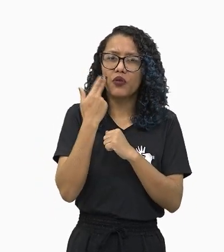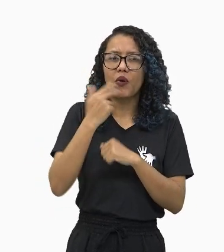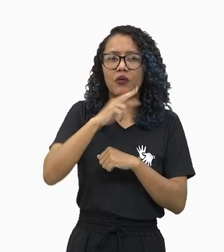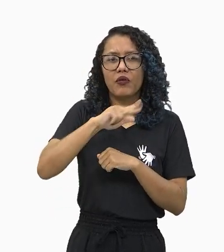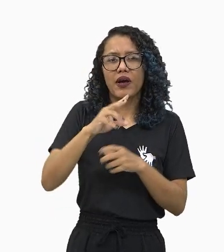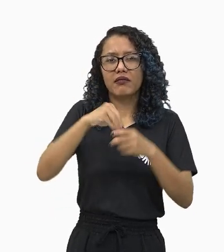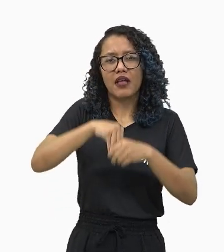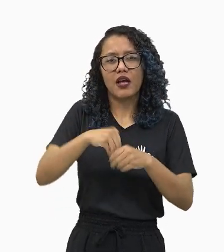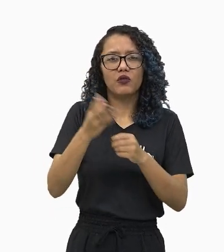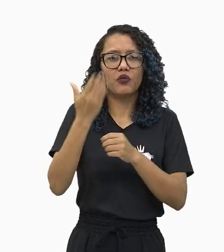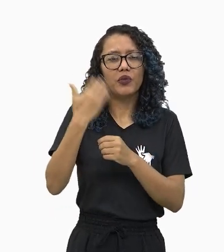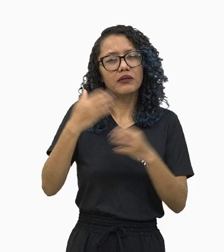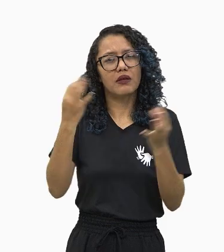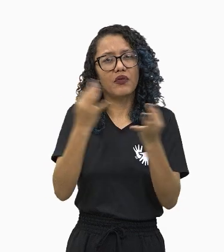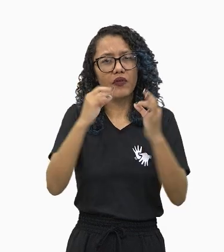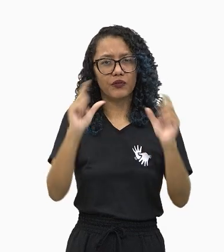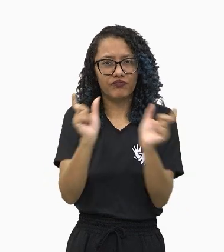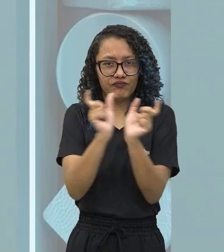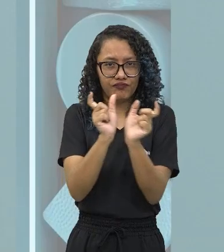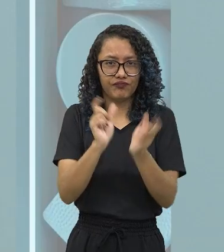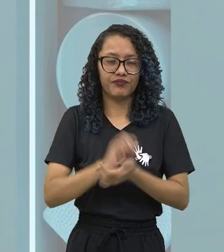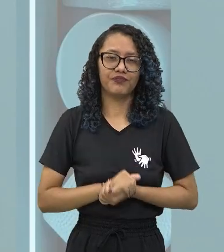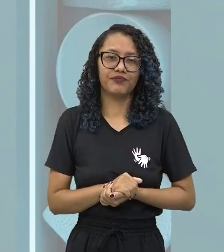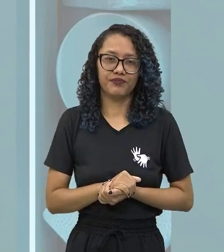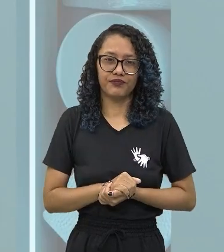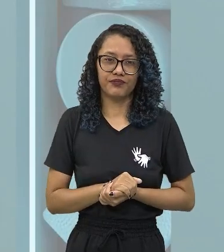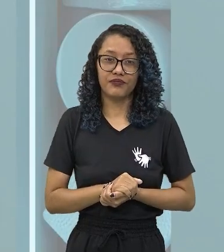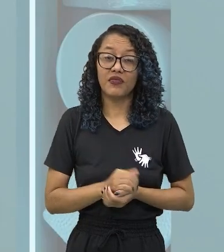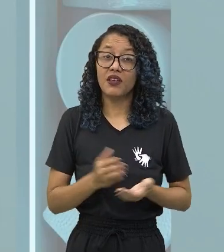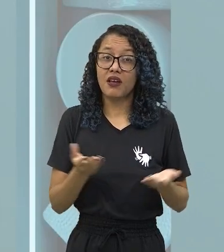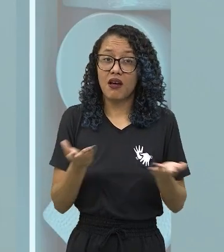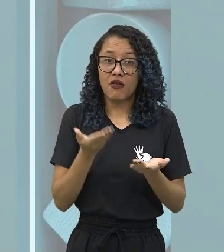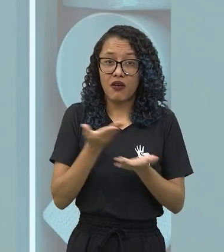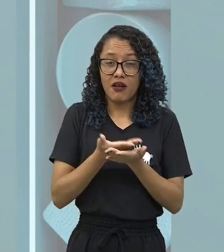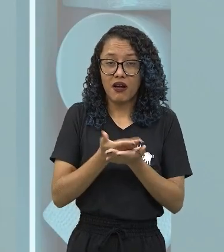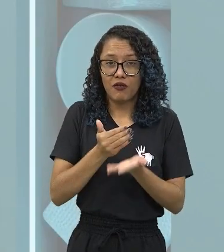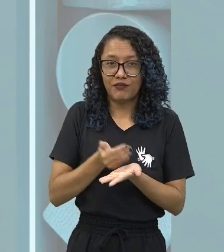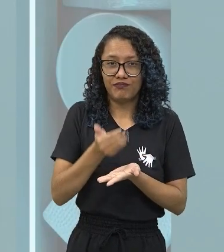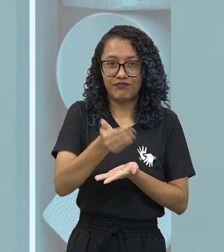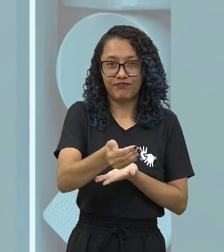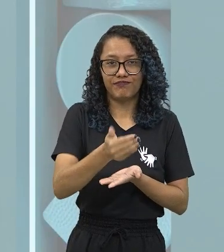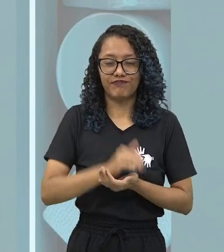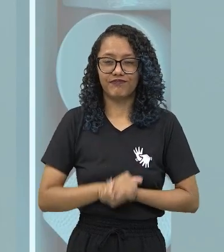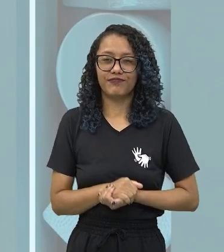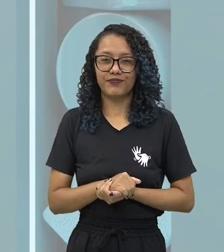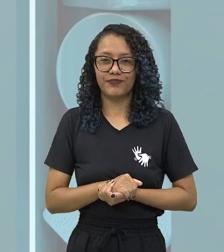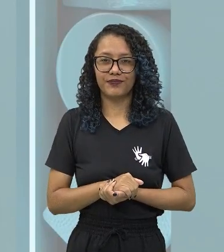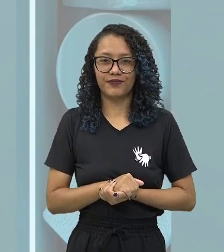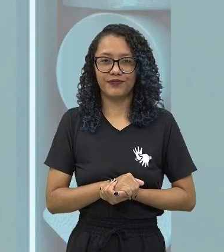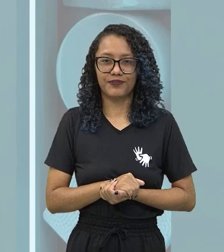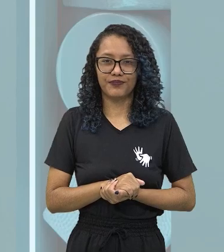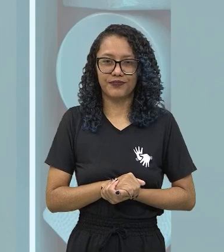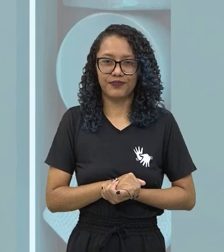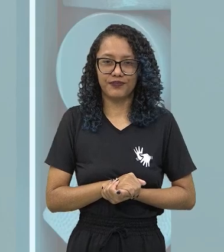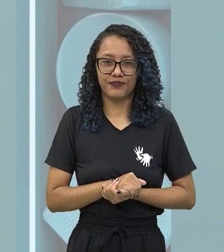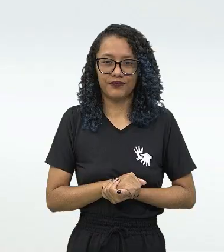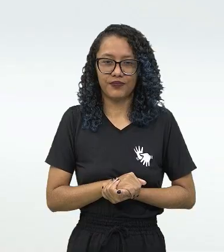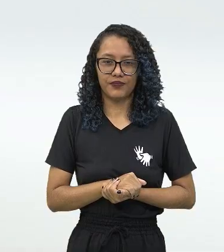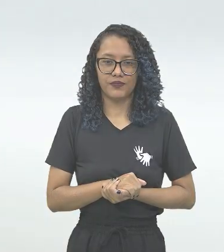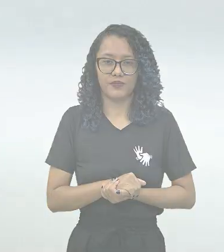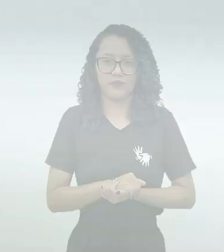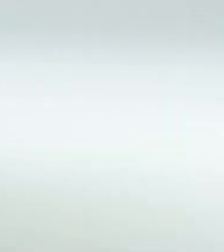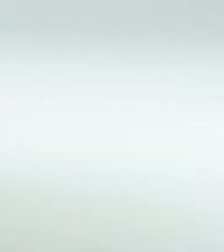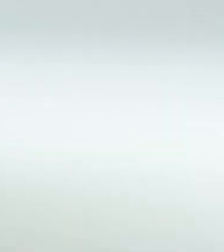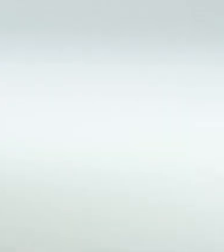irregulares no pretérito perfeito composto. Então, sem mais delongas, vamos à nossa aula.